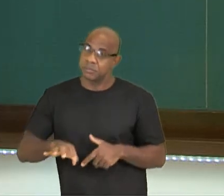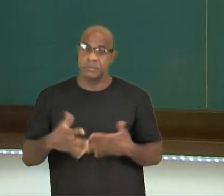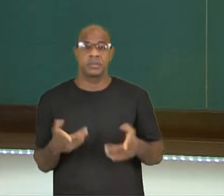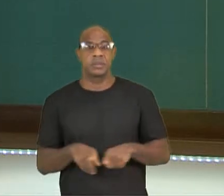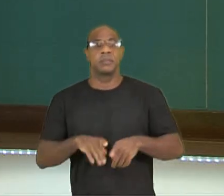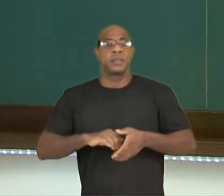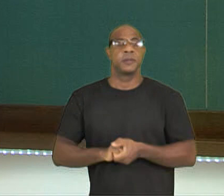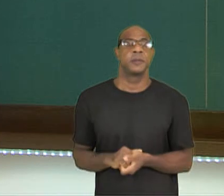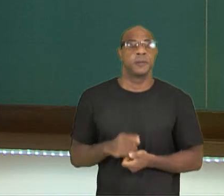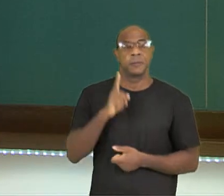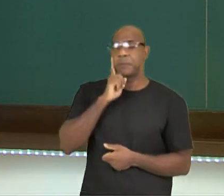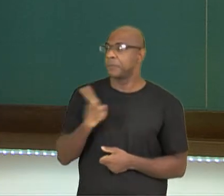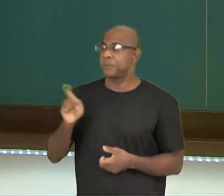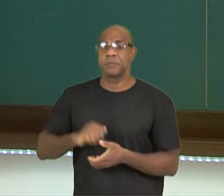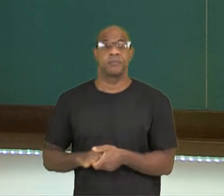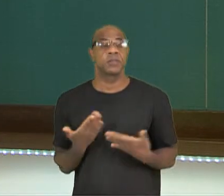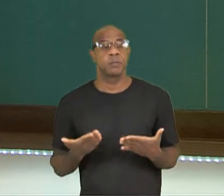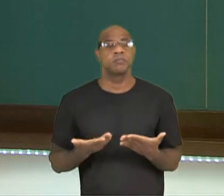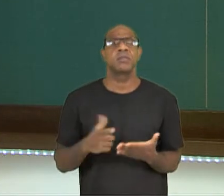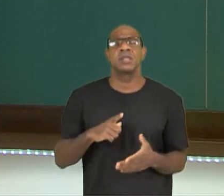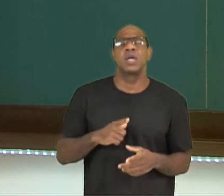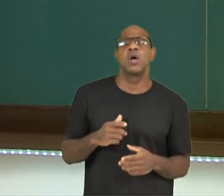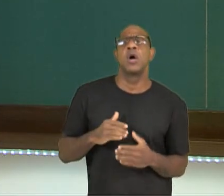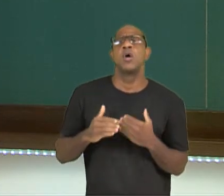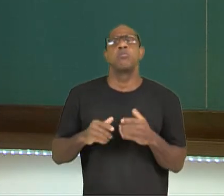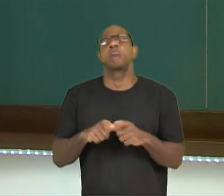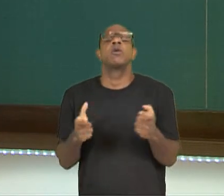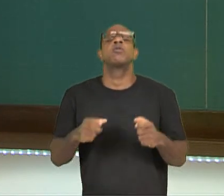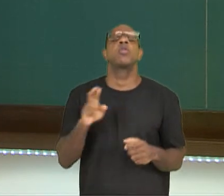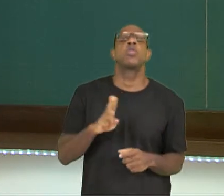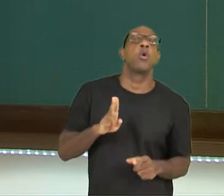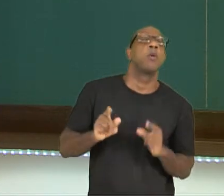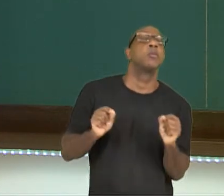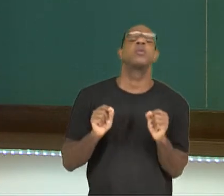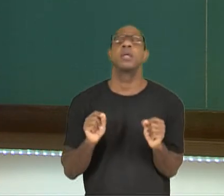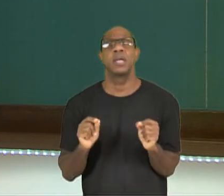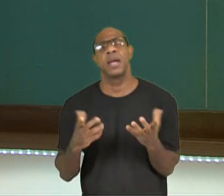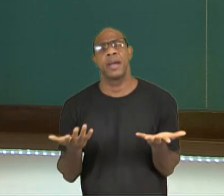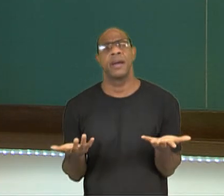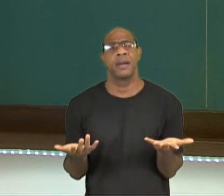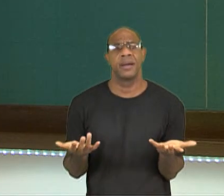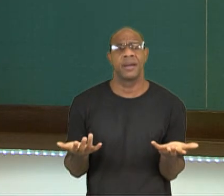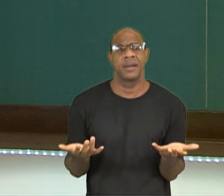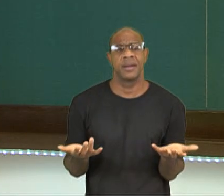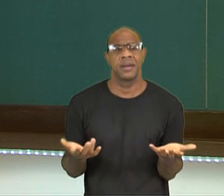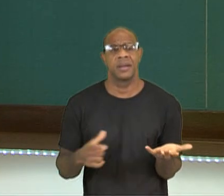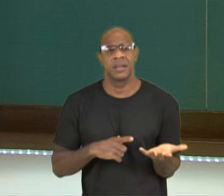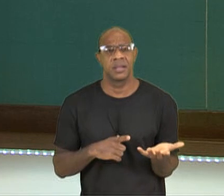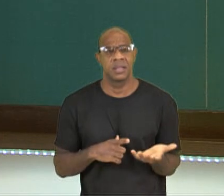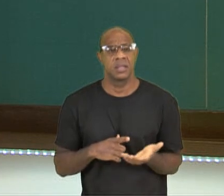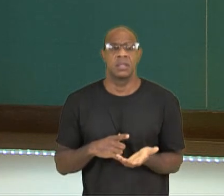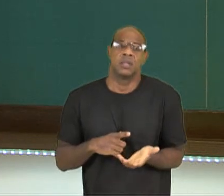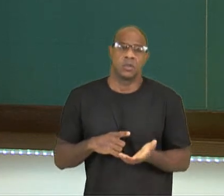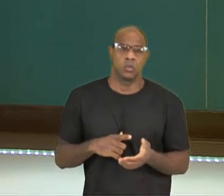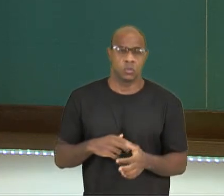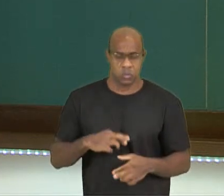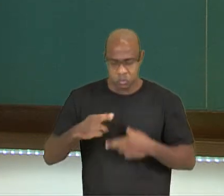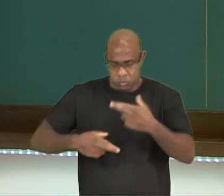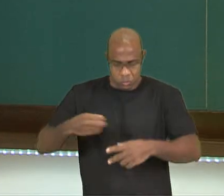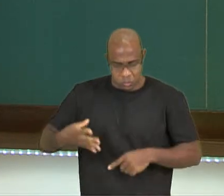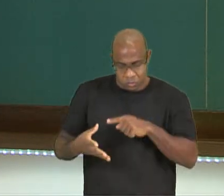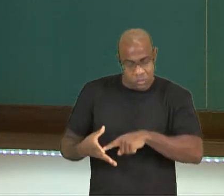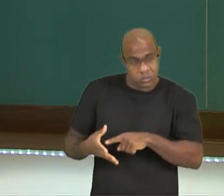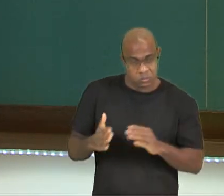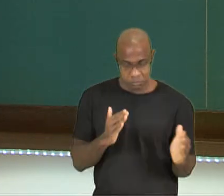ter na Alto-Renascença o grande nome do papado no Renascimento vai ser o Júlio II, a gente vai